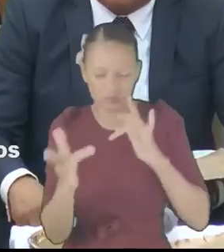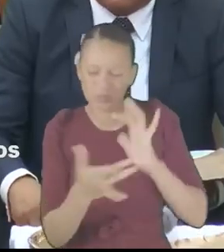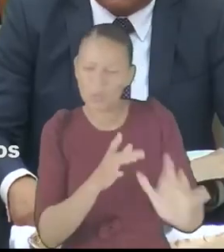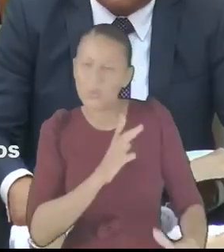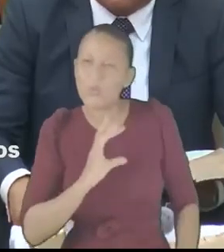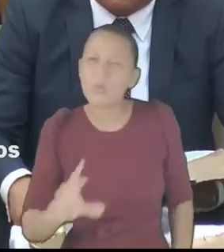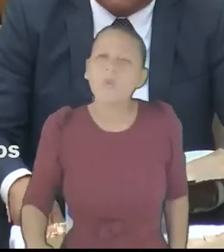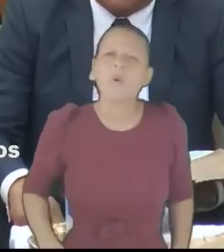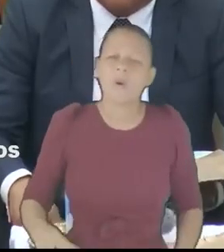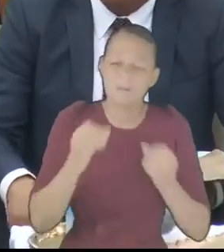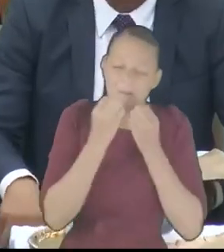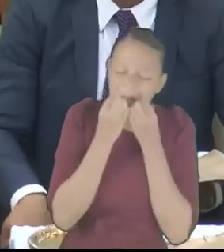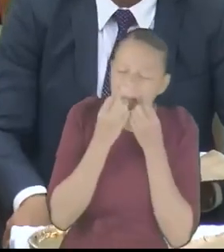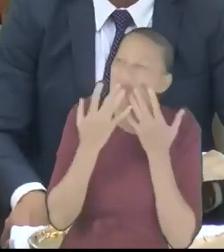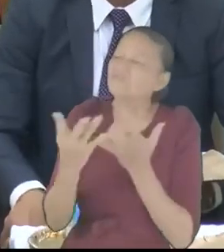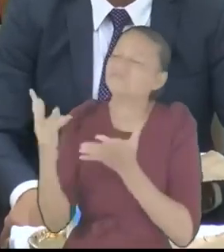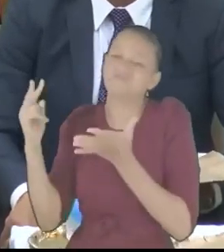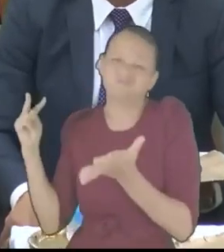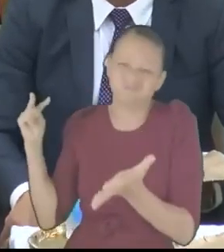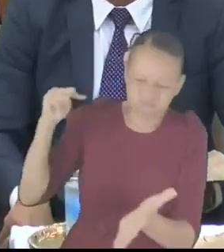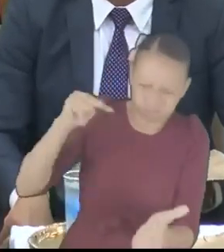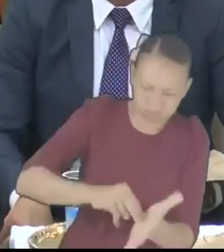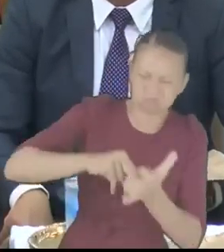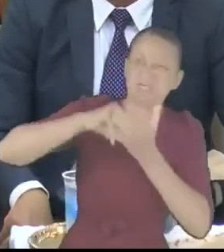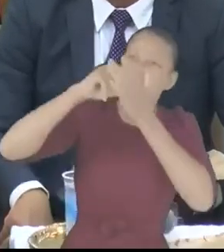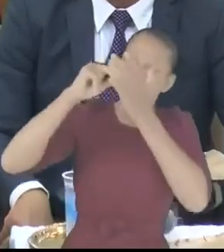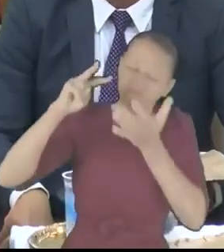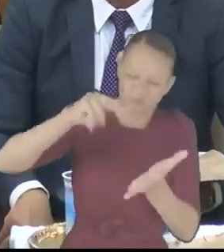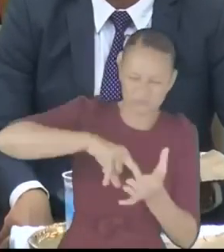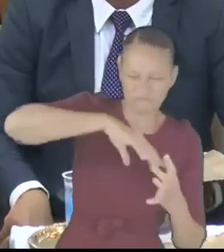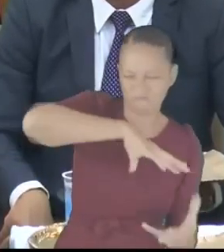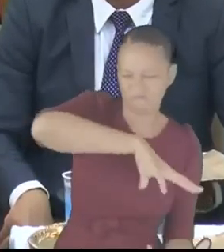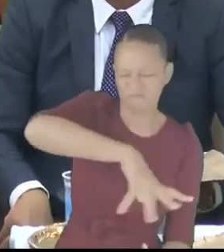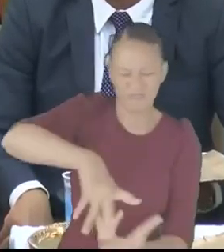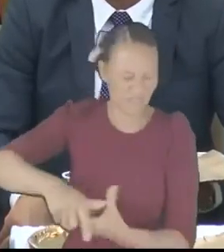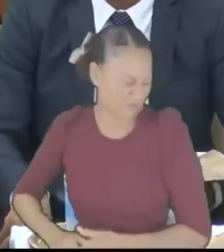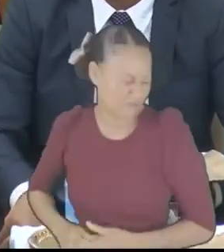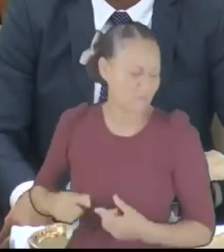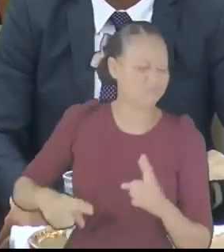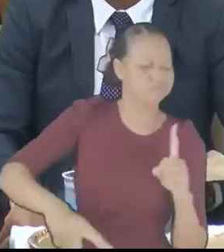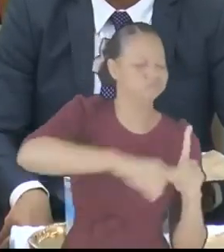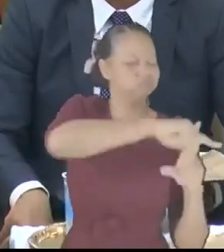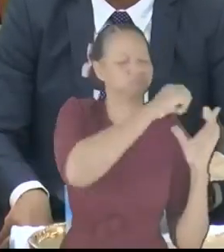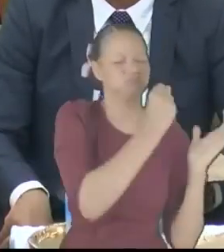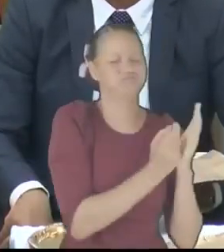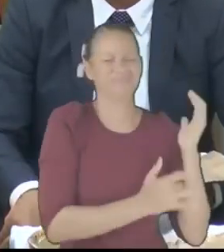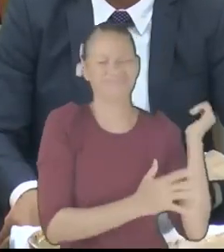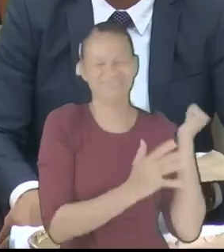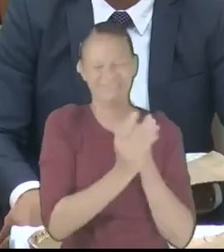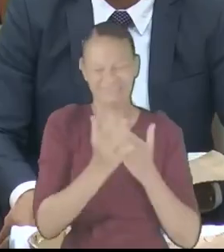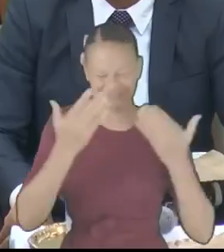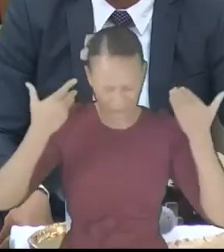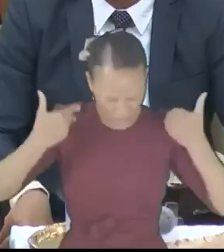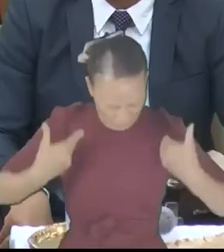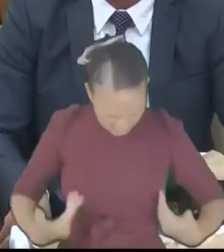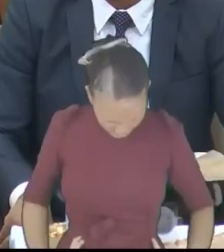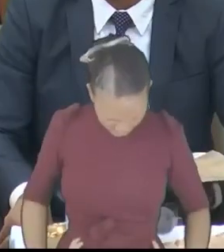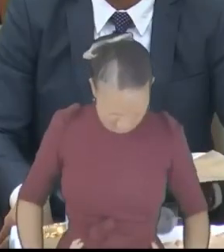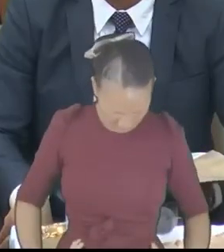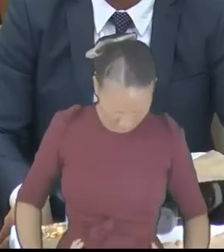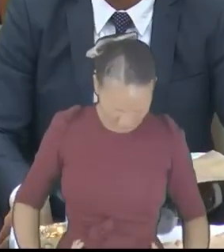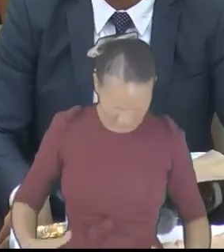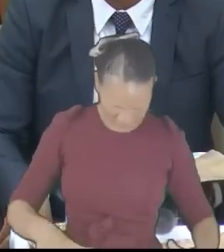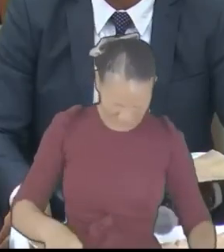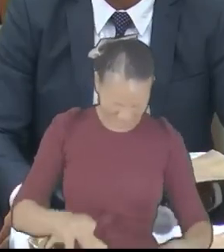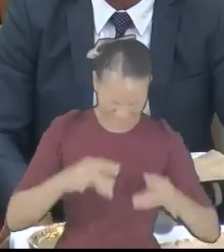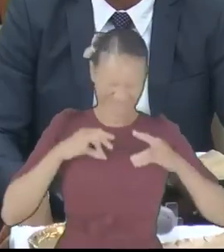tão bom que desceu do céu à terra para vir na cruz do Calvário do seu corpo riscar